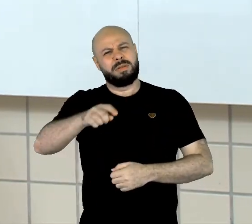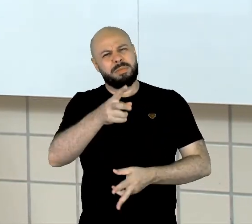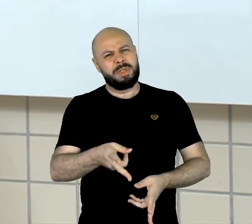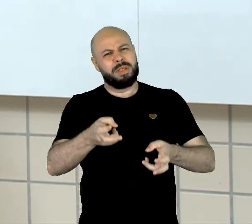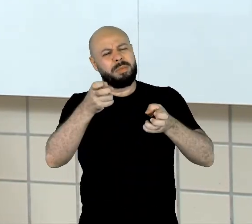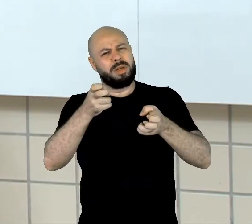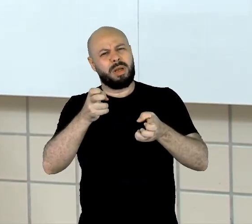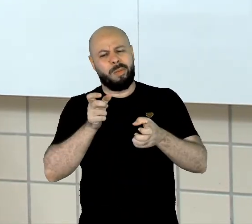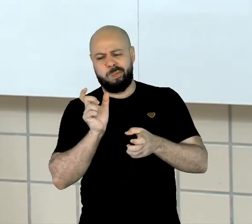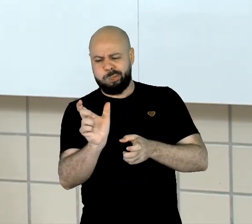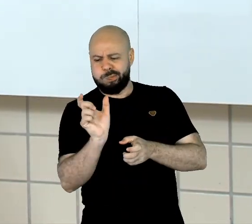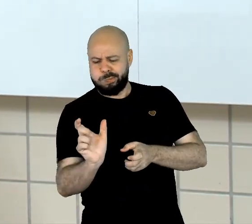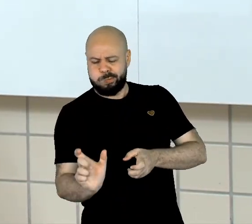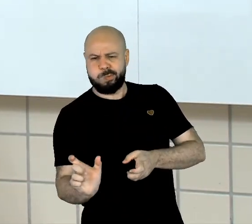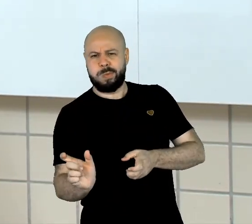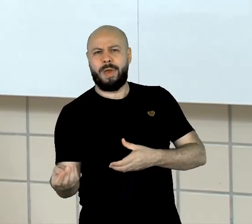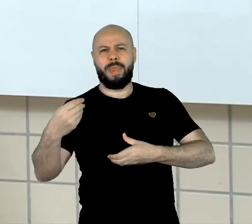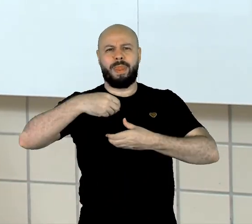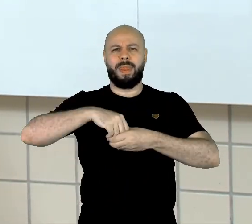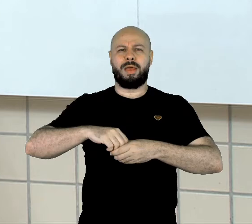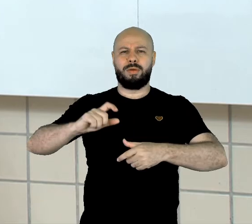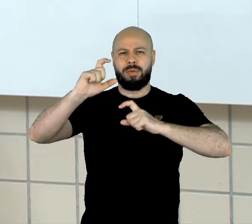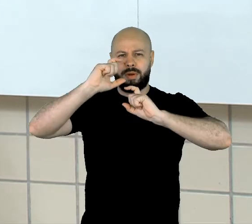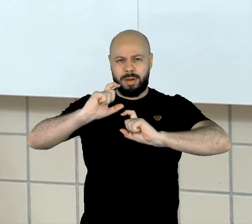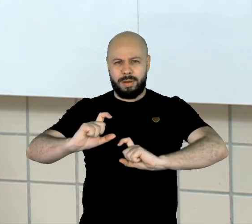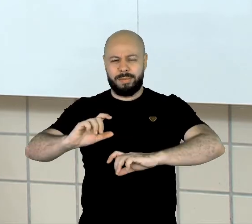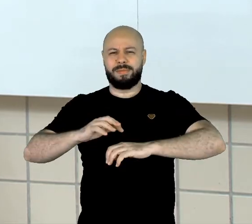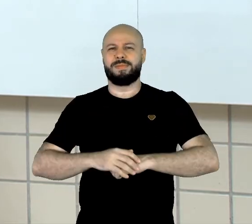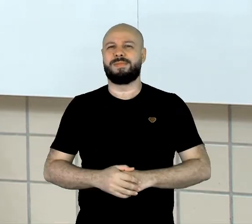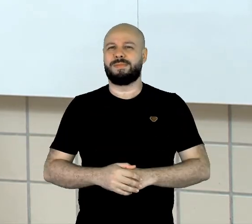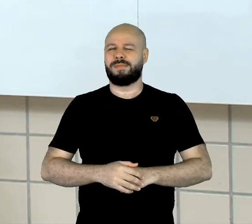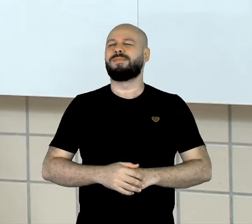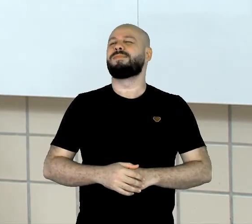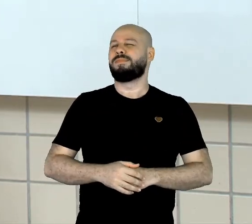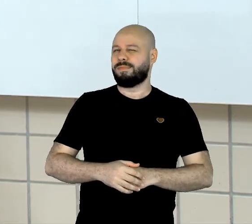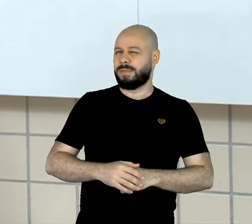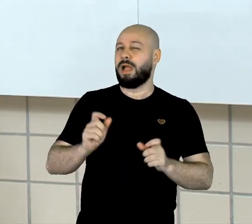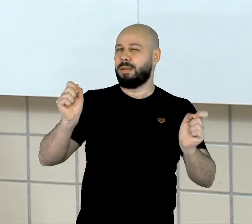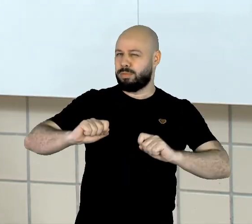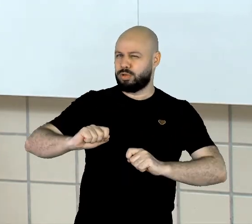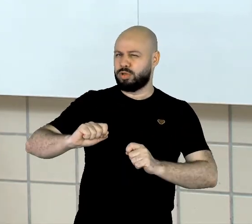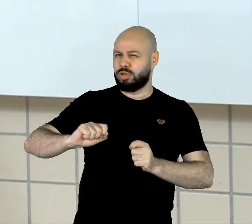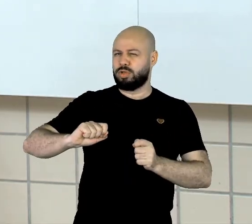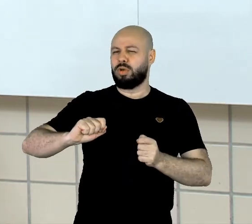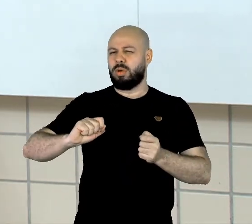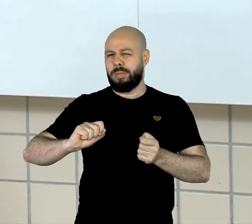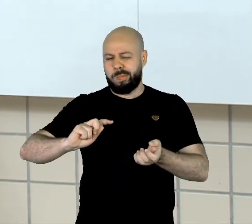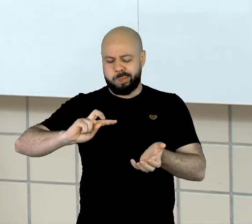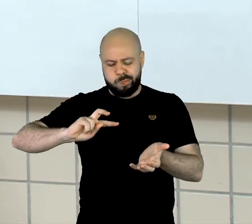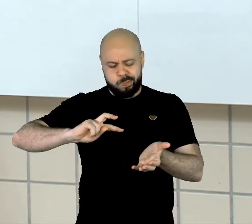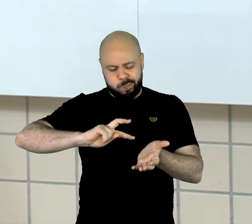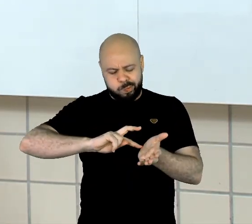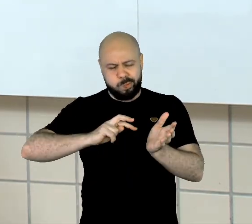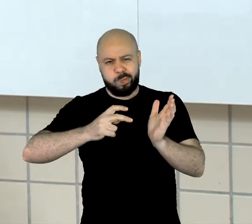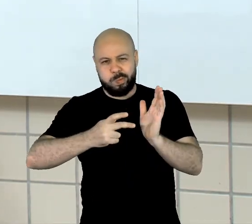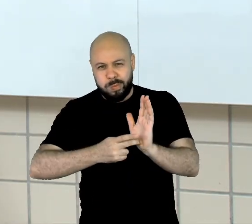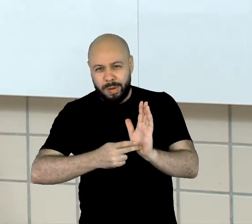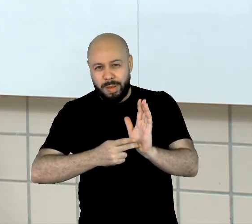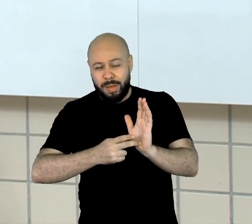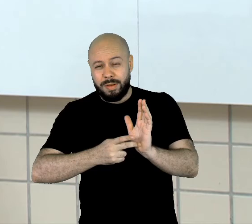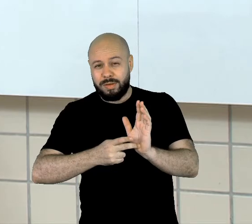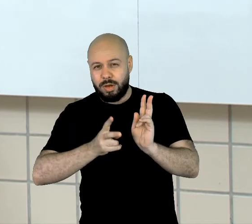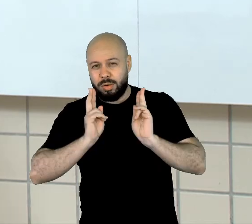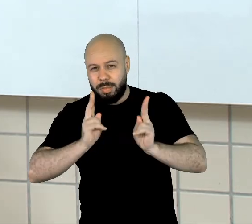perceber essas palavrinhas dentro da história em quadrinho? Viram que posso mudar mudar a palavrinha sem mudar